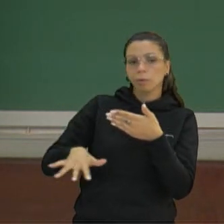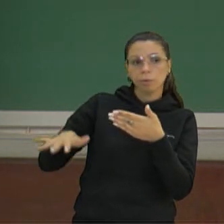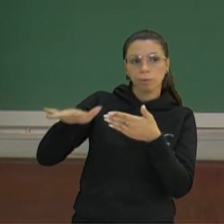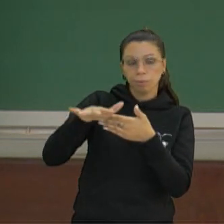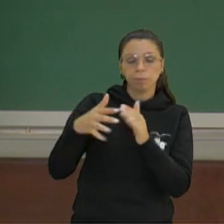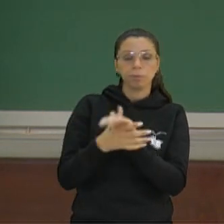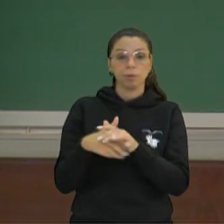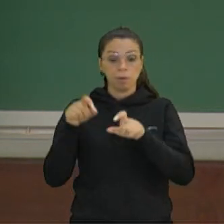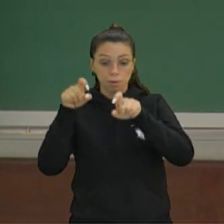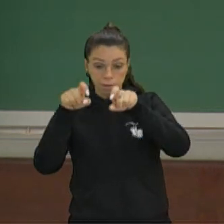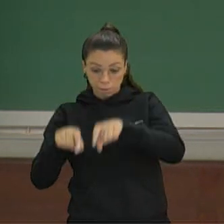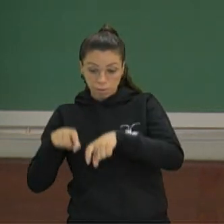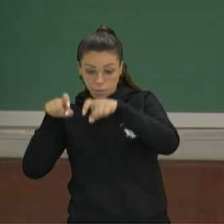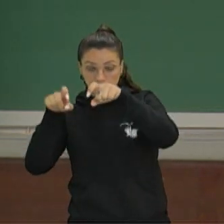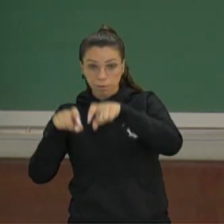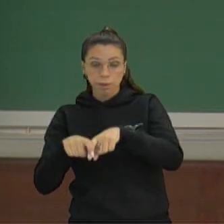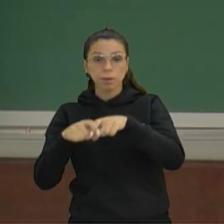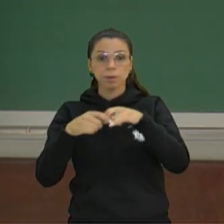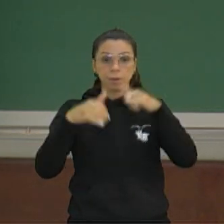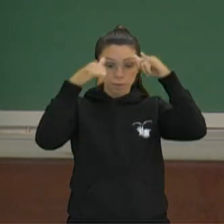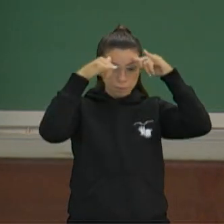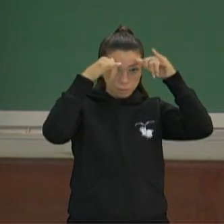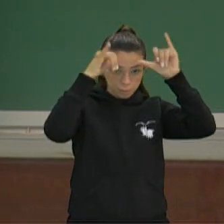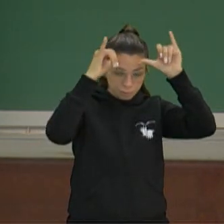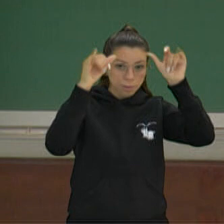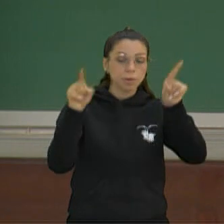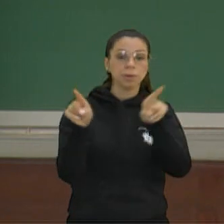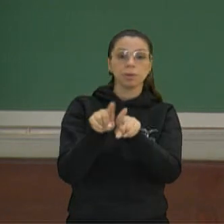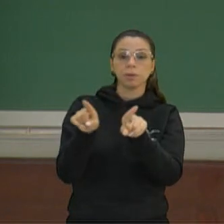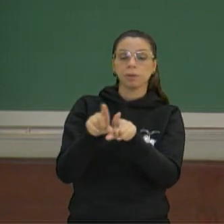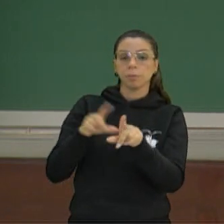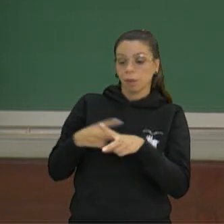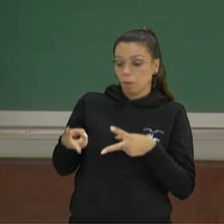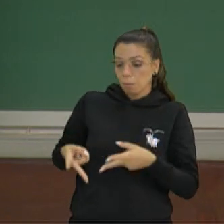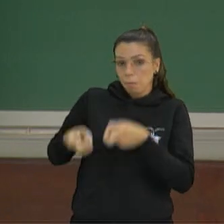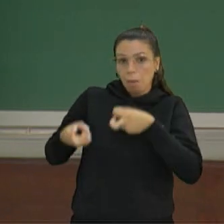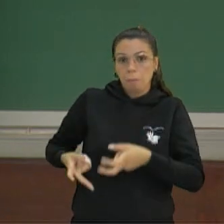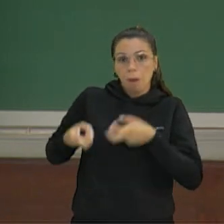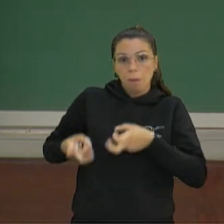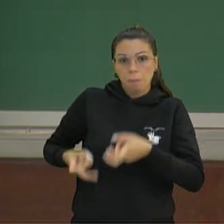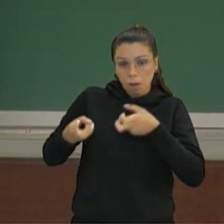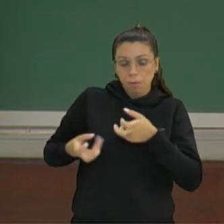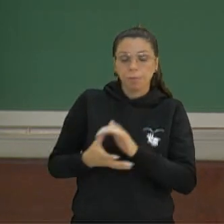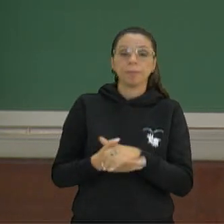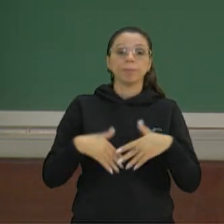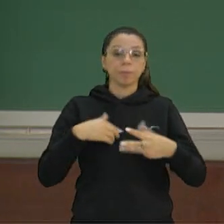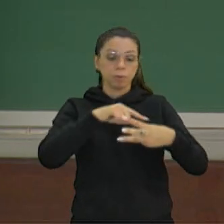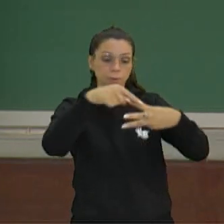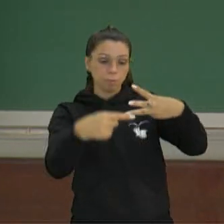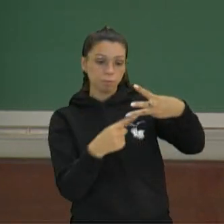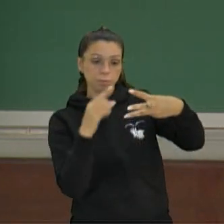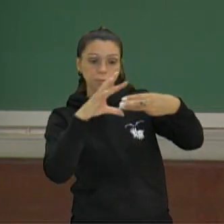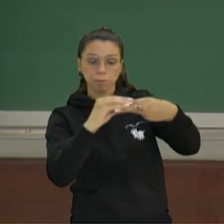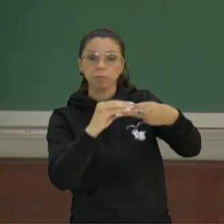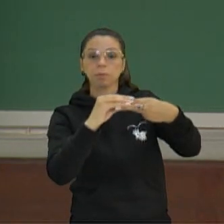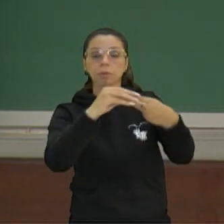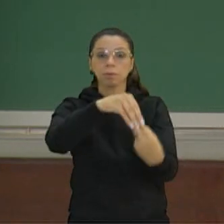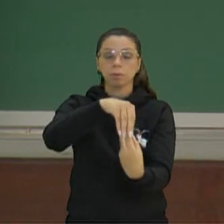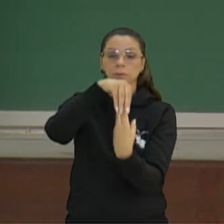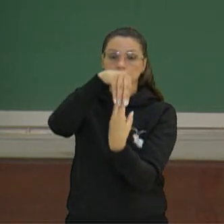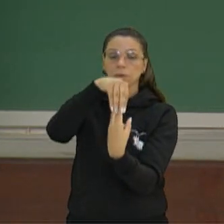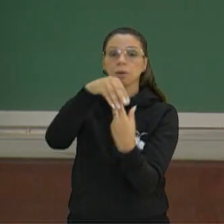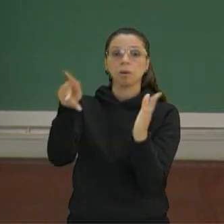a agricultura, a pecuária e as atividades extrativistas. Então, são atividades ligadas ao